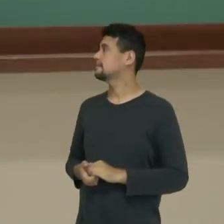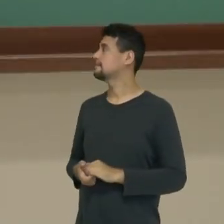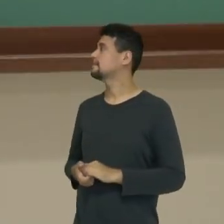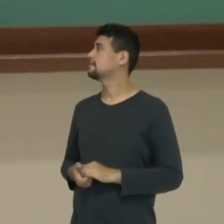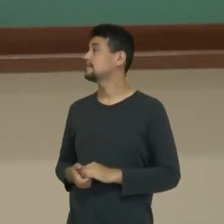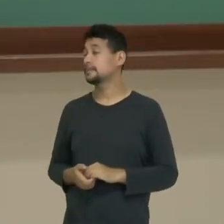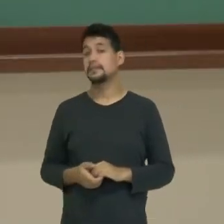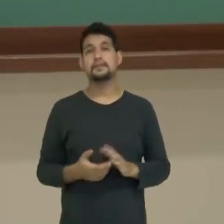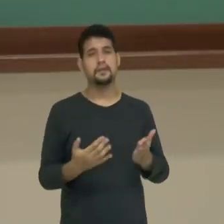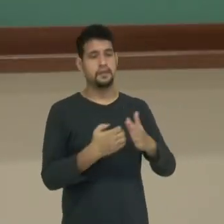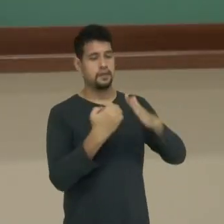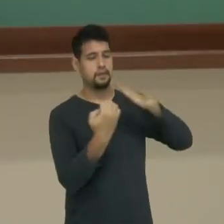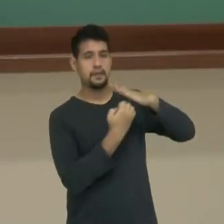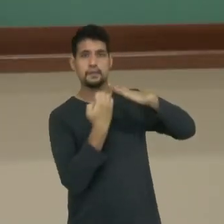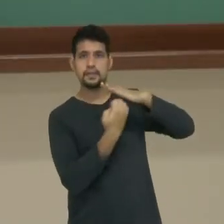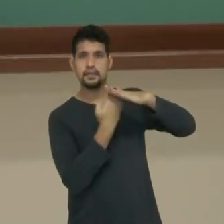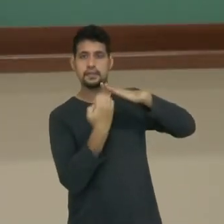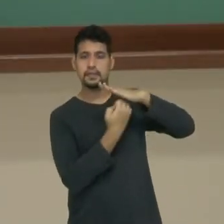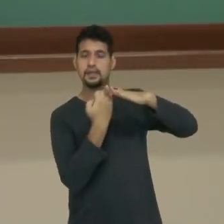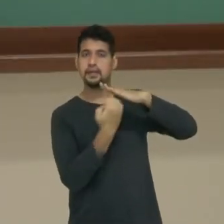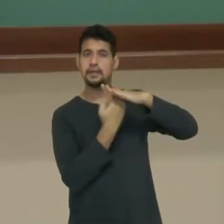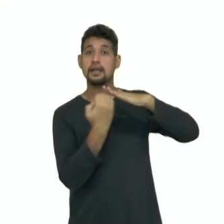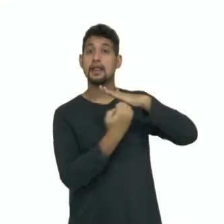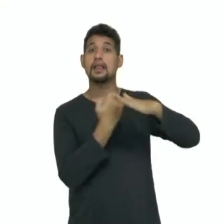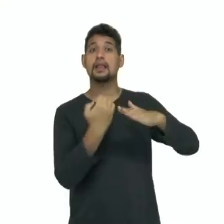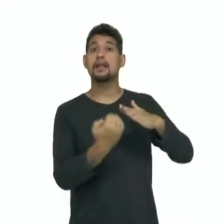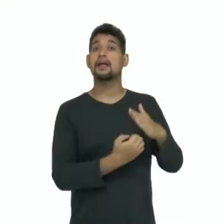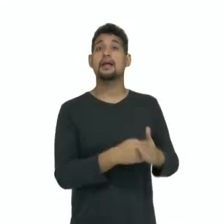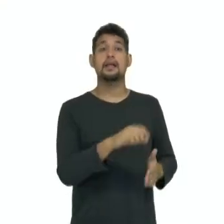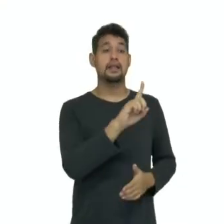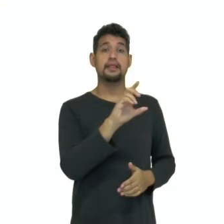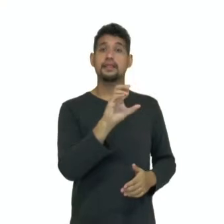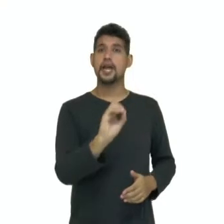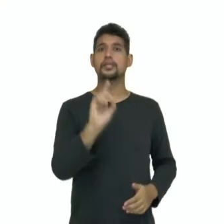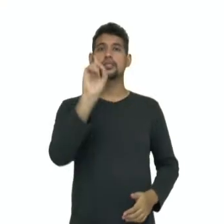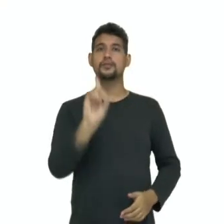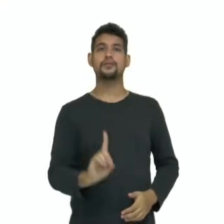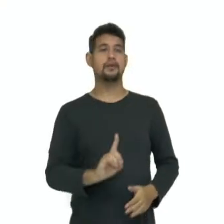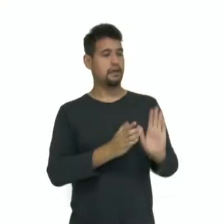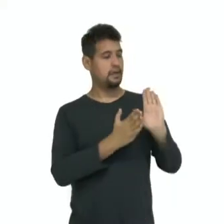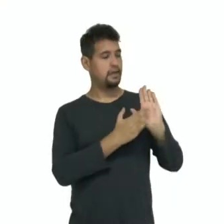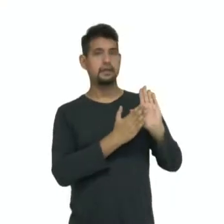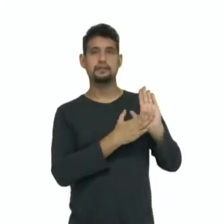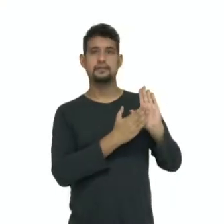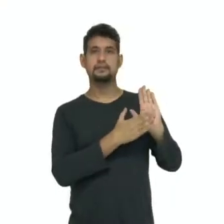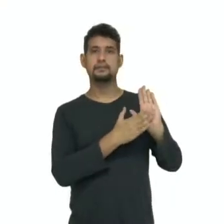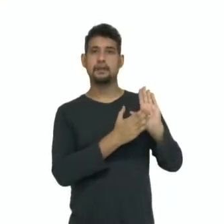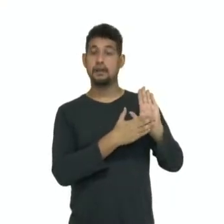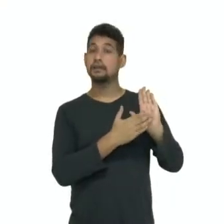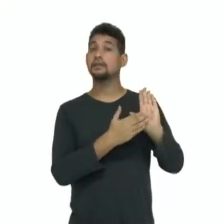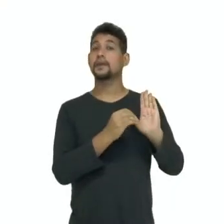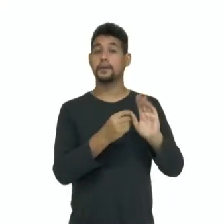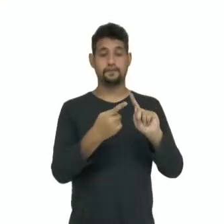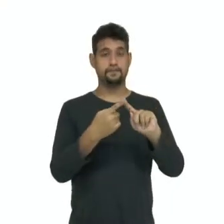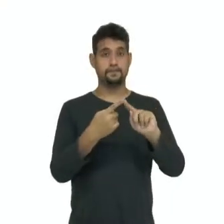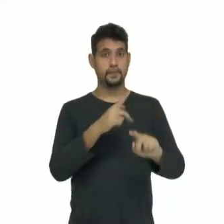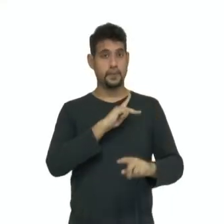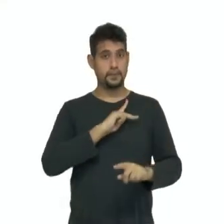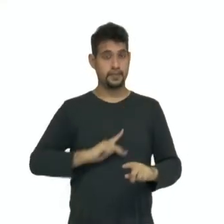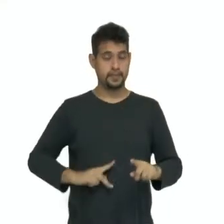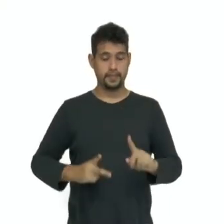uma empresa, 10 de seus diretores são candidatos aos cargos de presidente